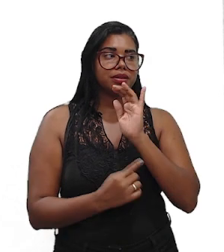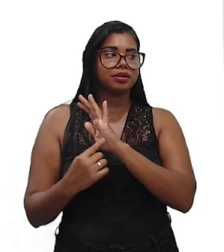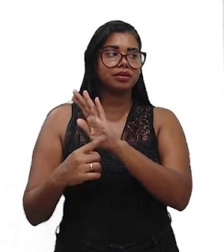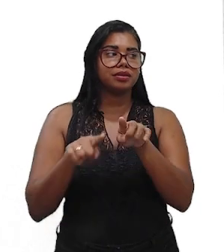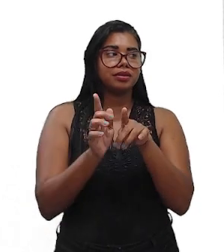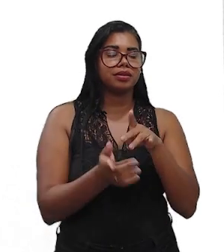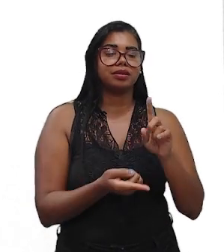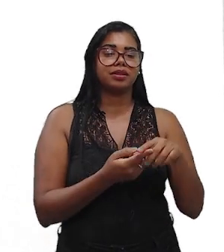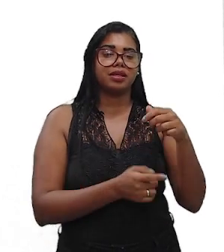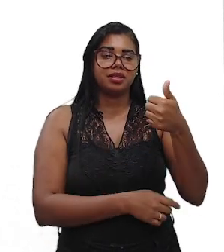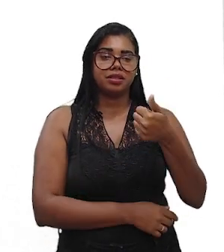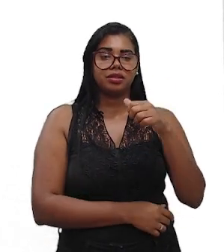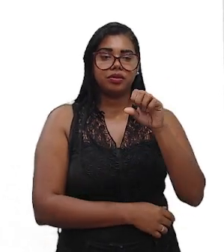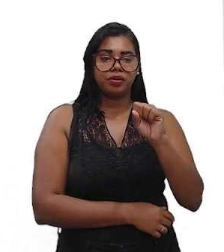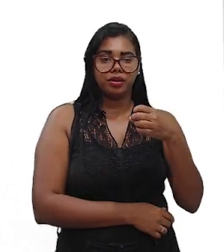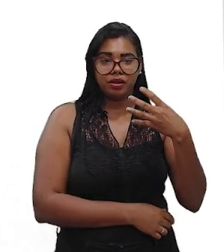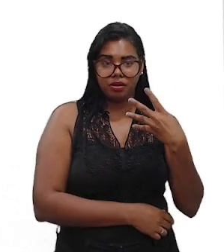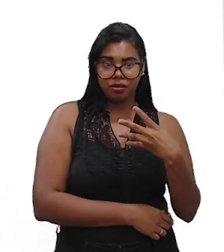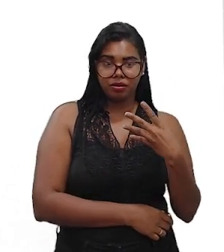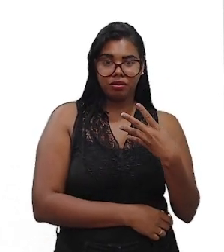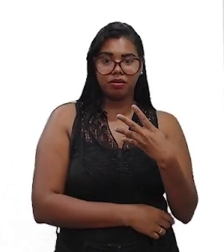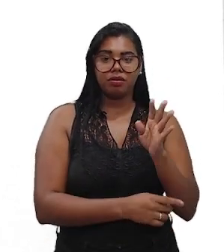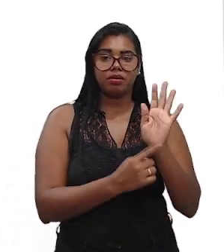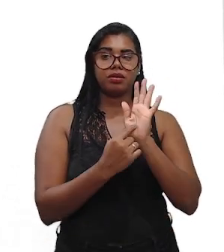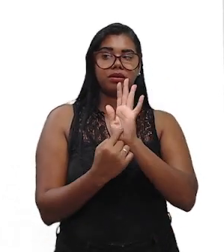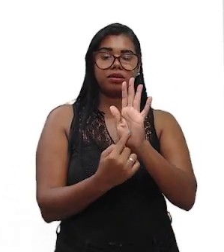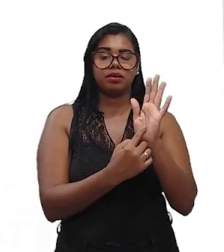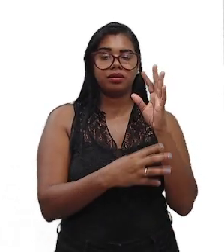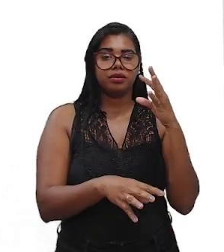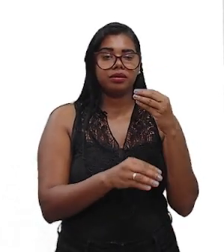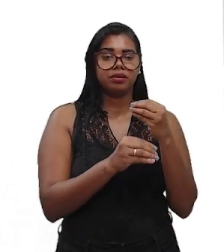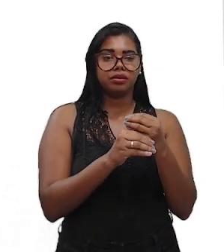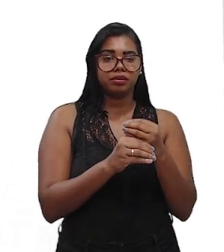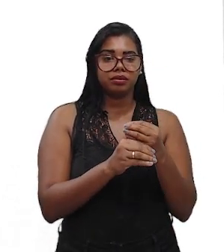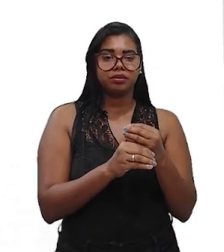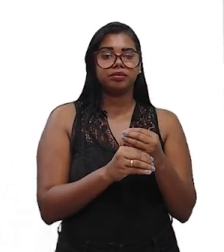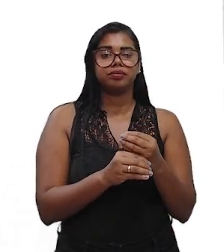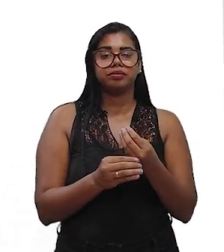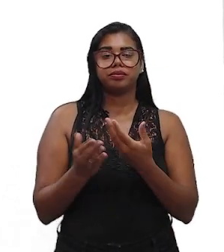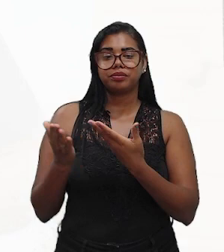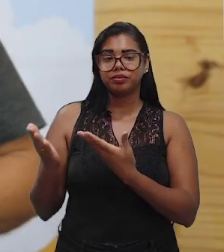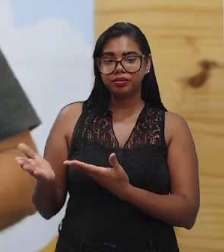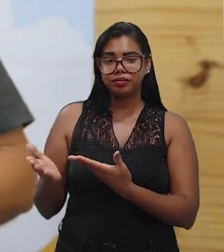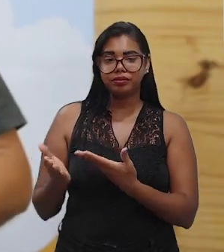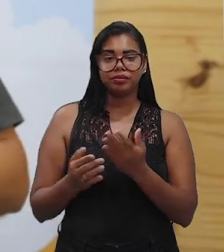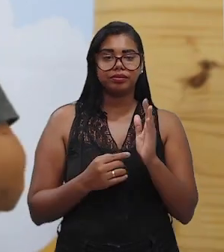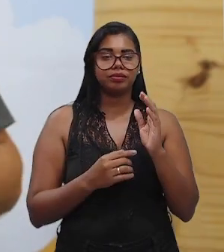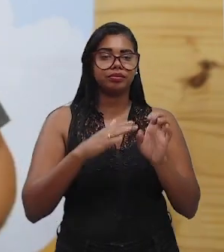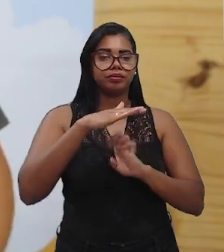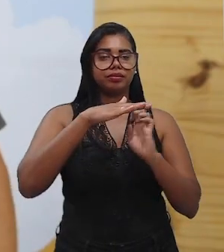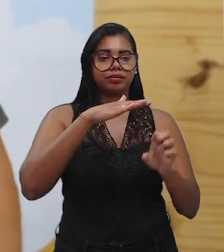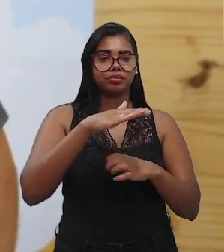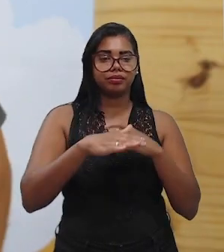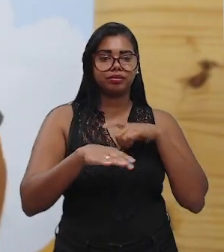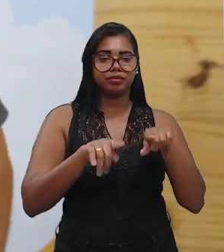seria 184 unidades, representando a quantidade máxima de itens que a empresa deveria